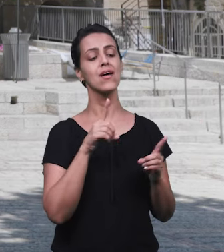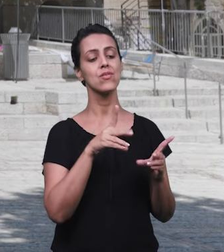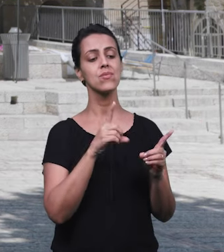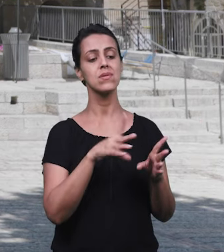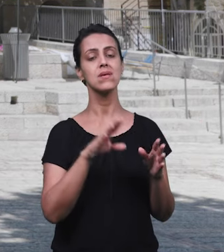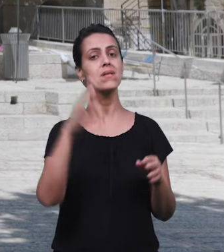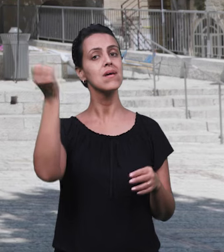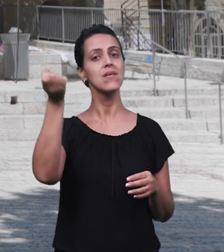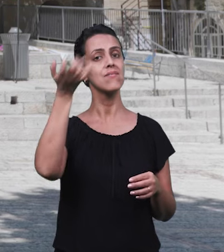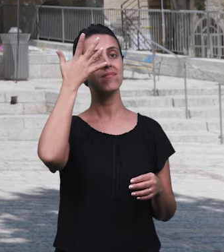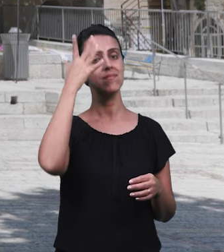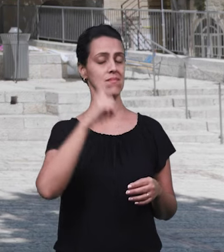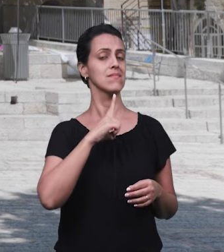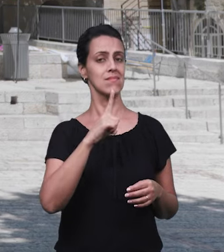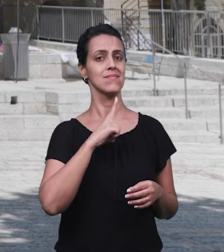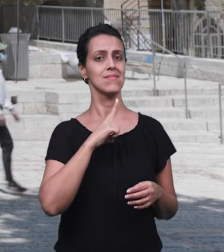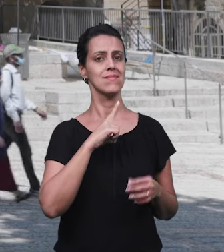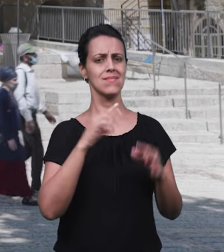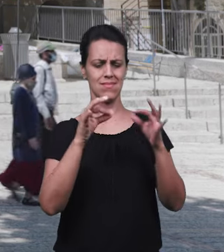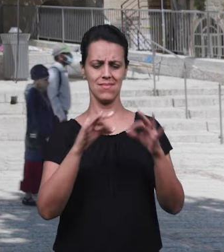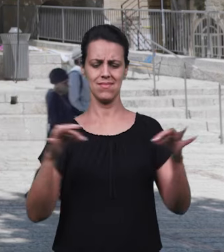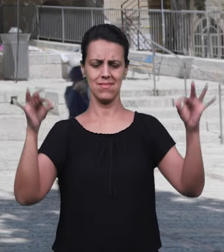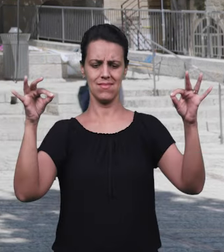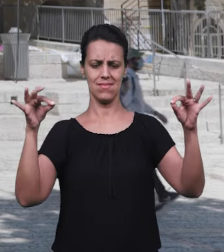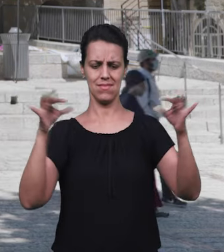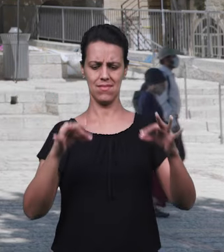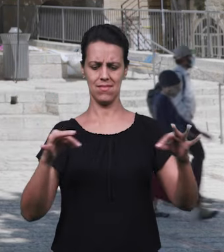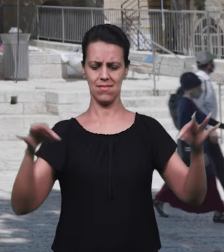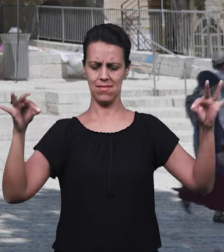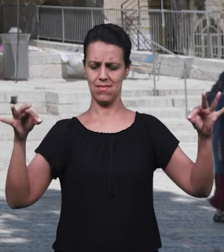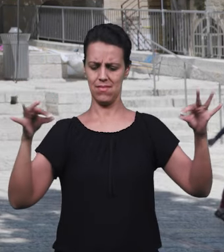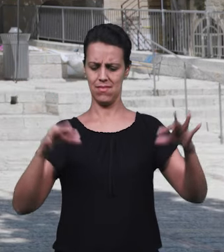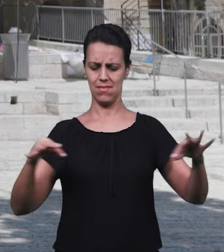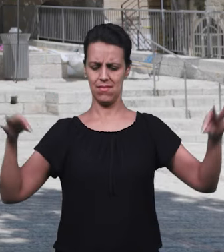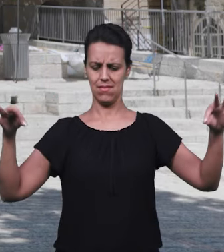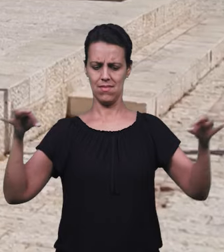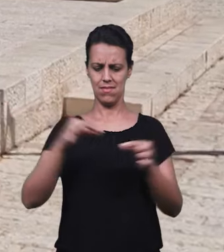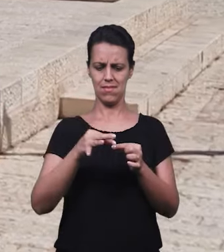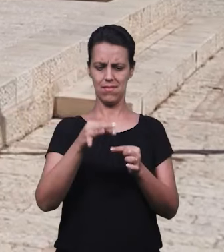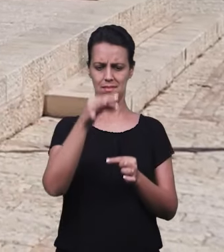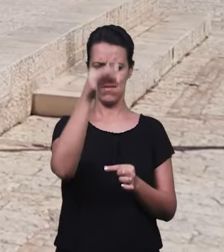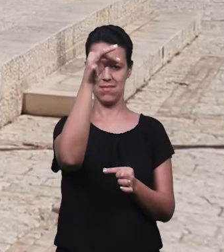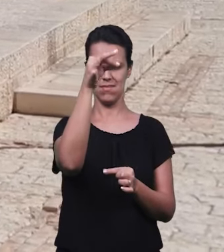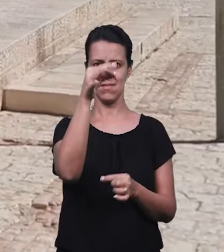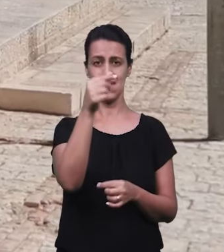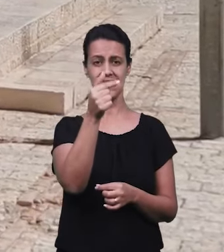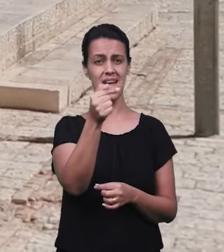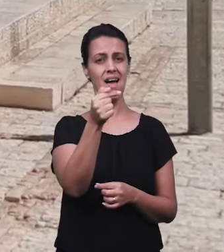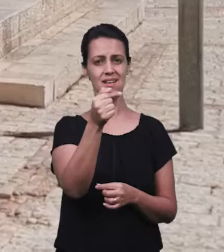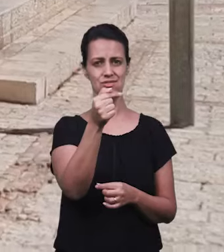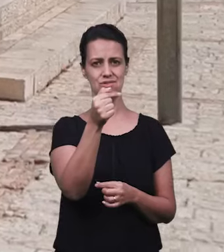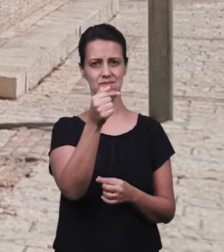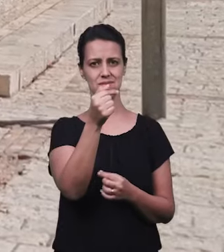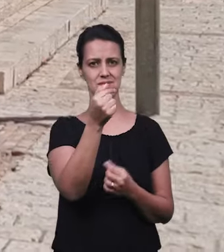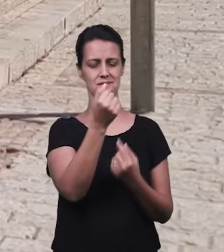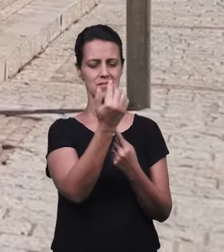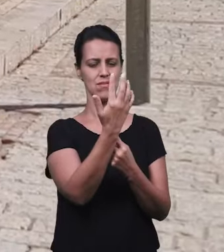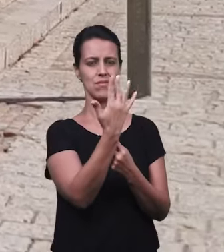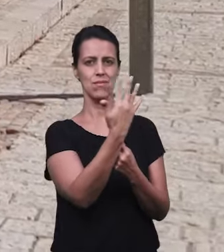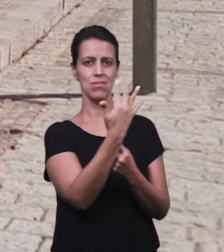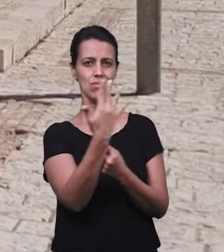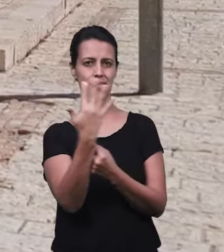longo de todo o período da igreja, porque 7 hastes, né? O castiçal eram 7 castiçais, e interessante